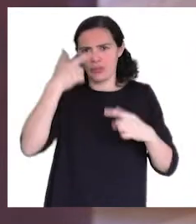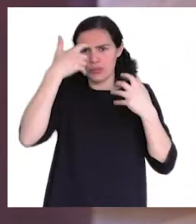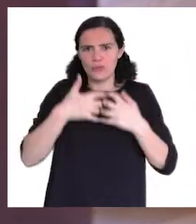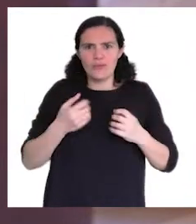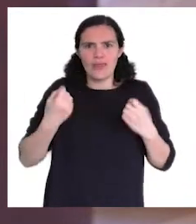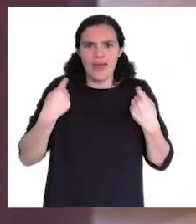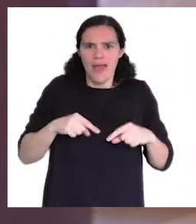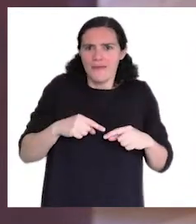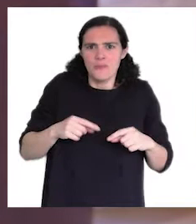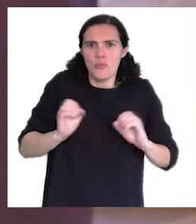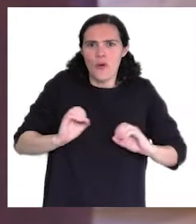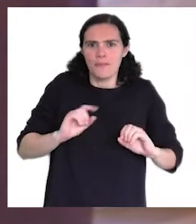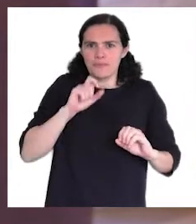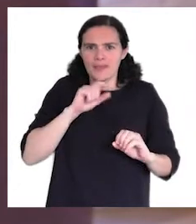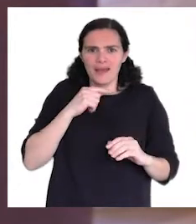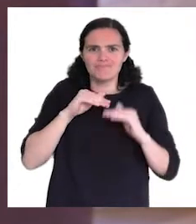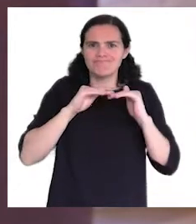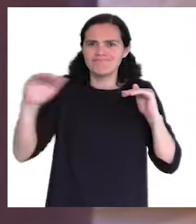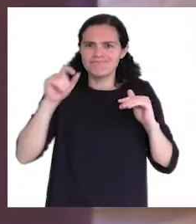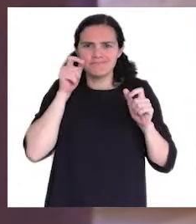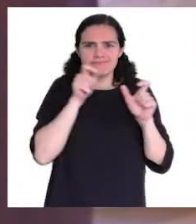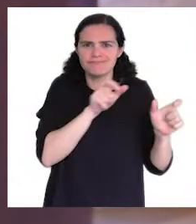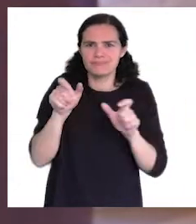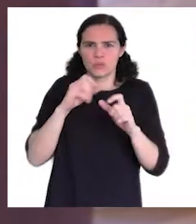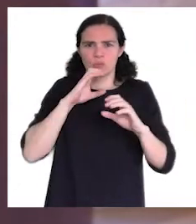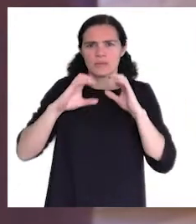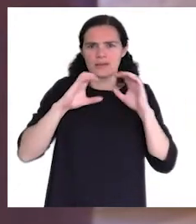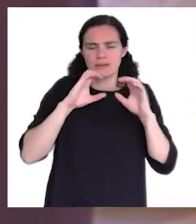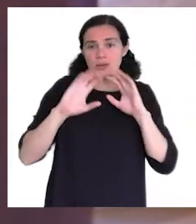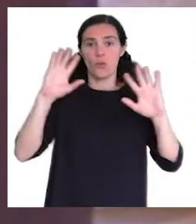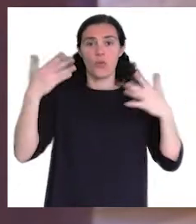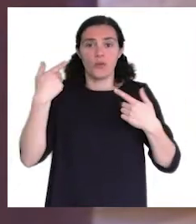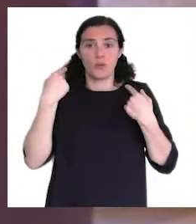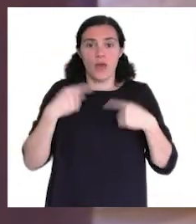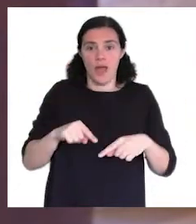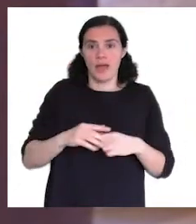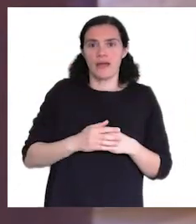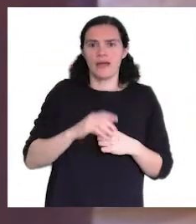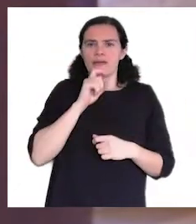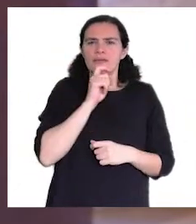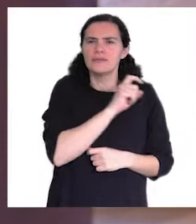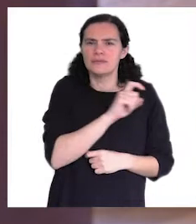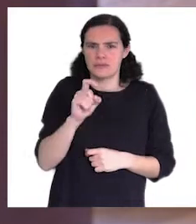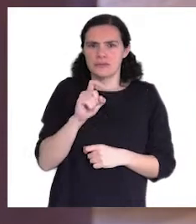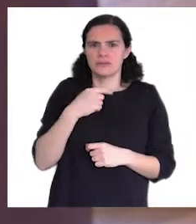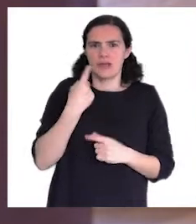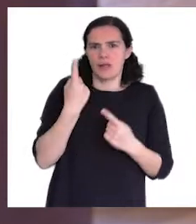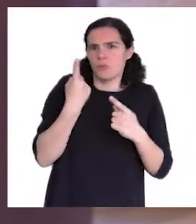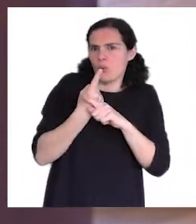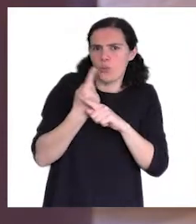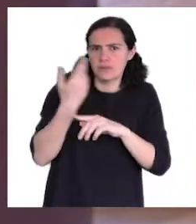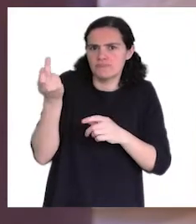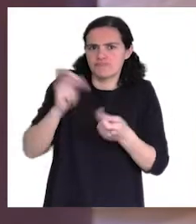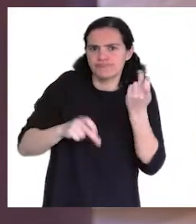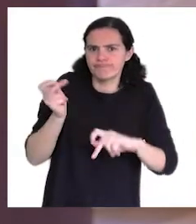sem dúvida, o controle, o equilíbrio, não só de uma comunicação quando há o aviso de